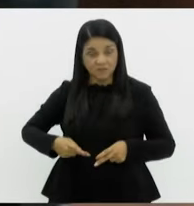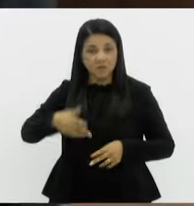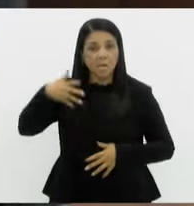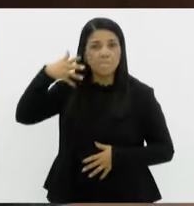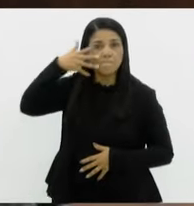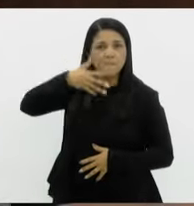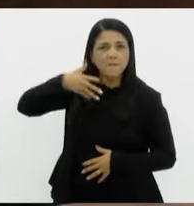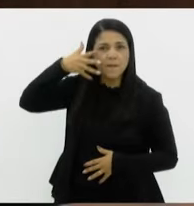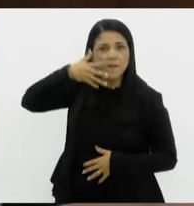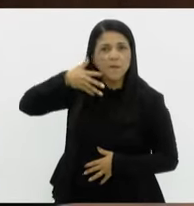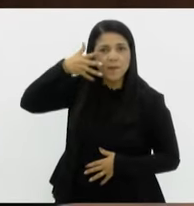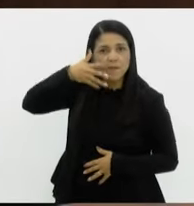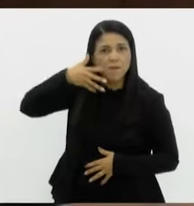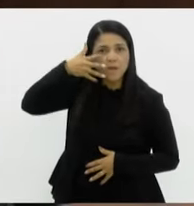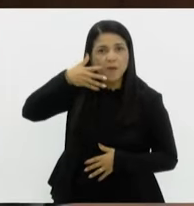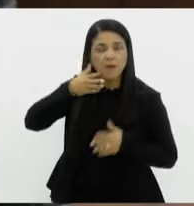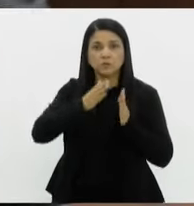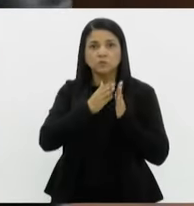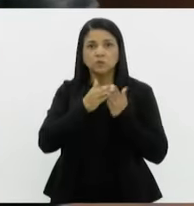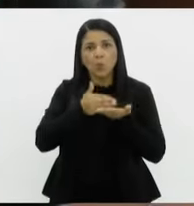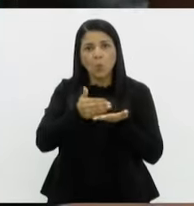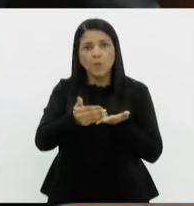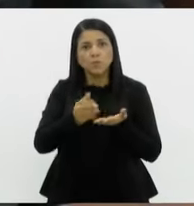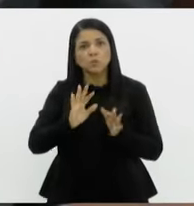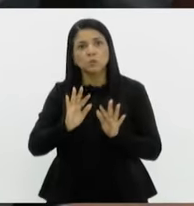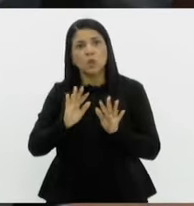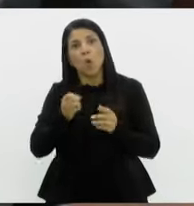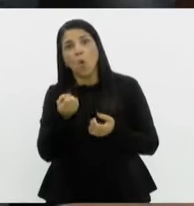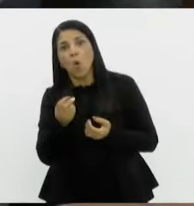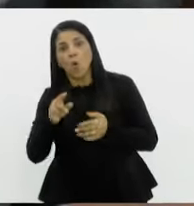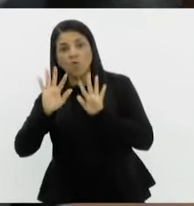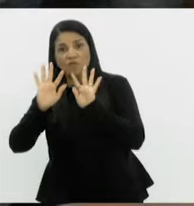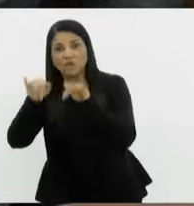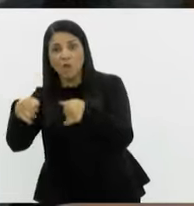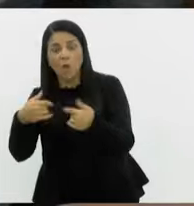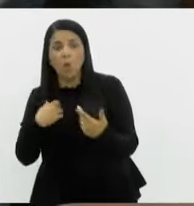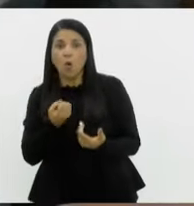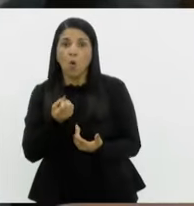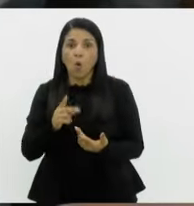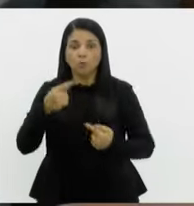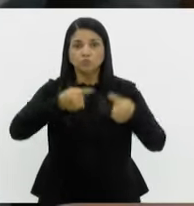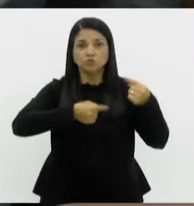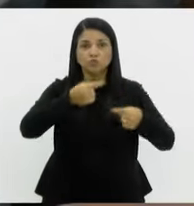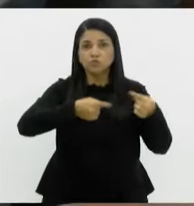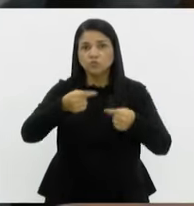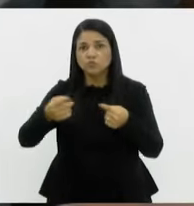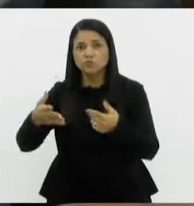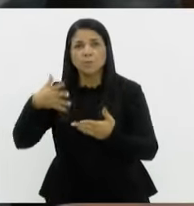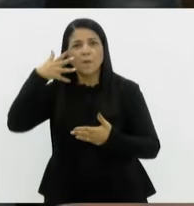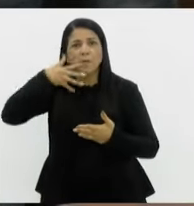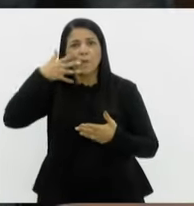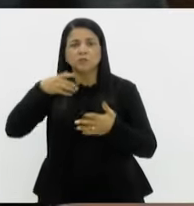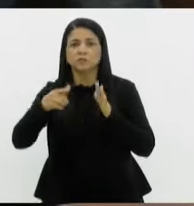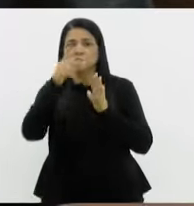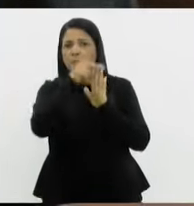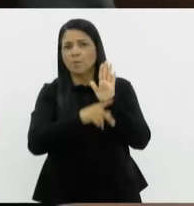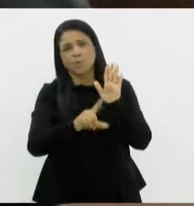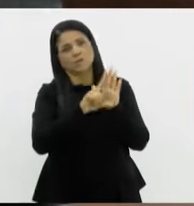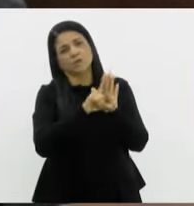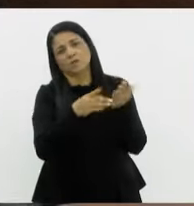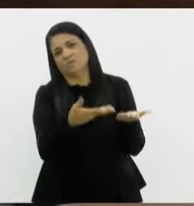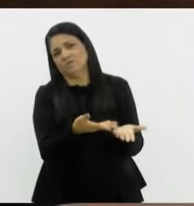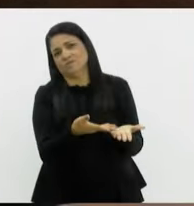de expediente inicial, final, ou discurso de discussão de projeto legislativo. O que não